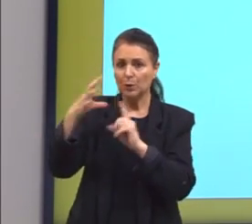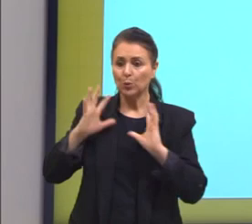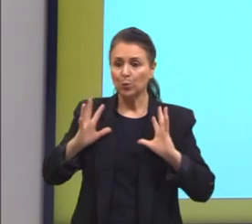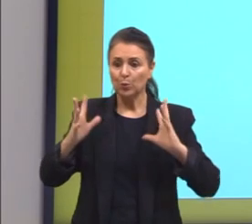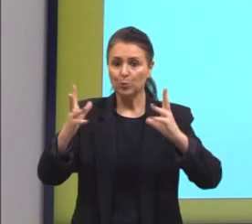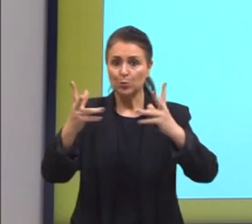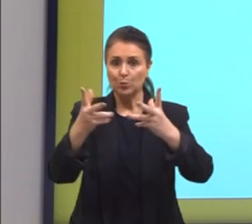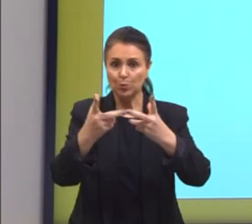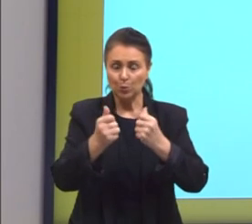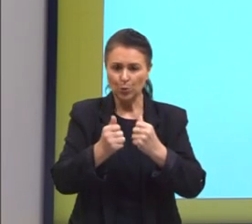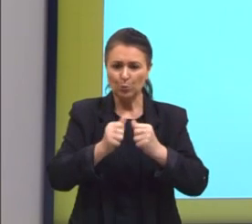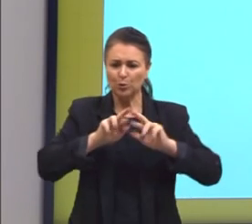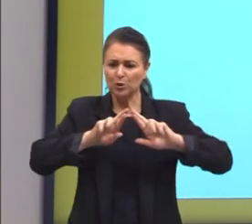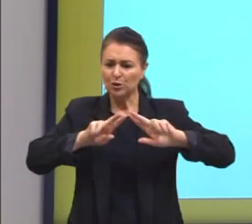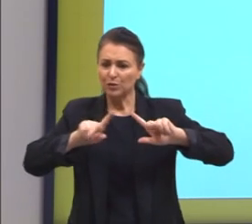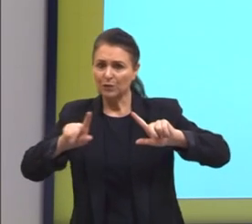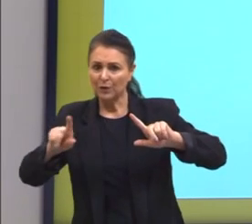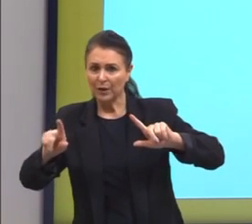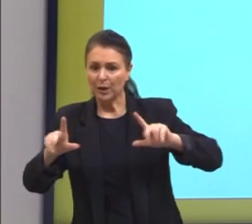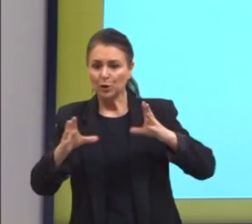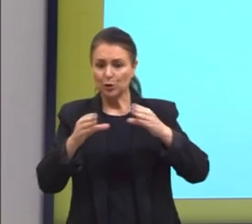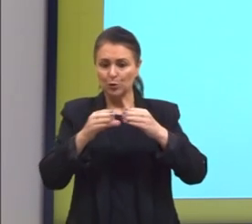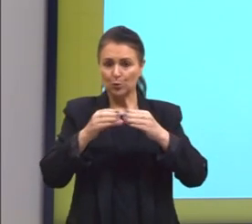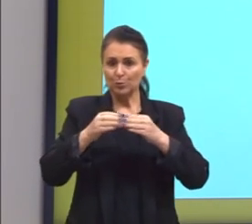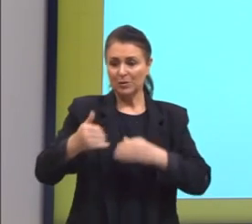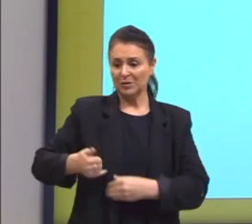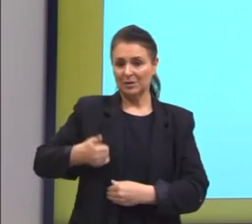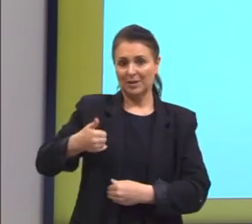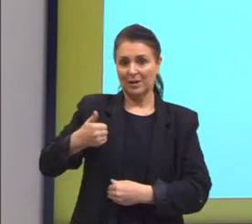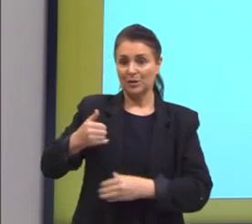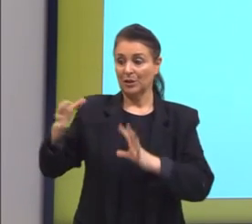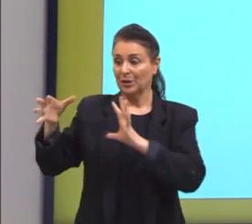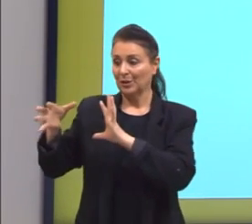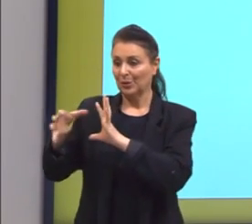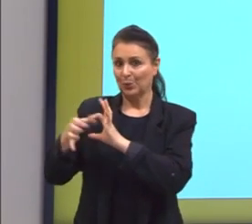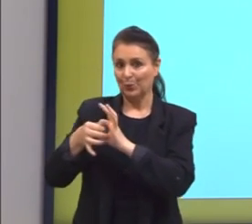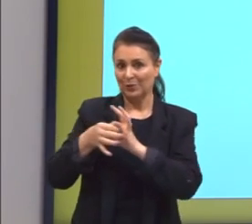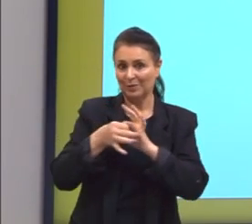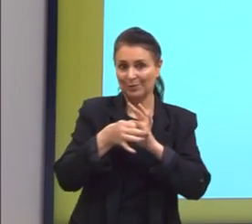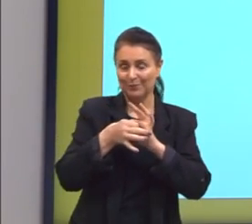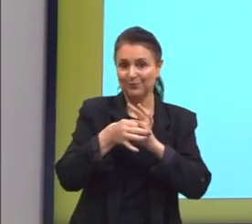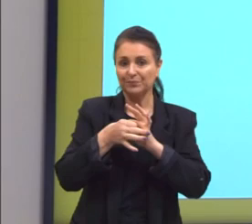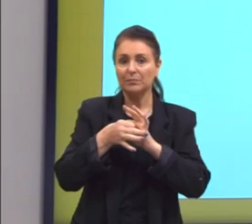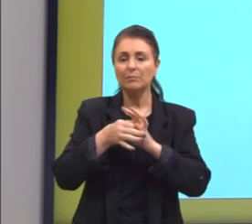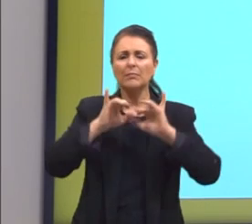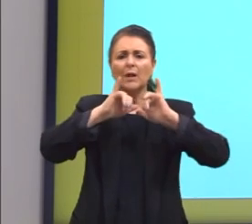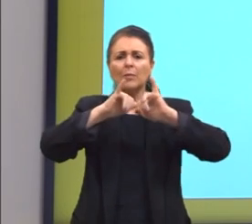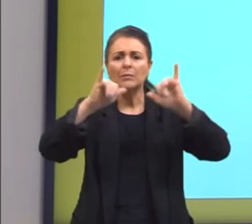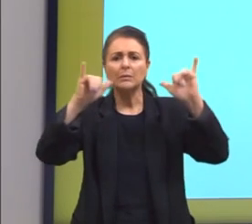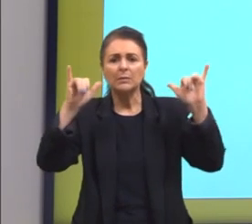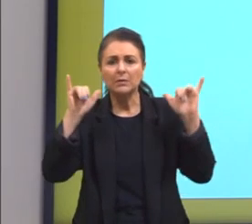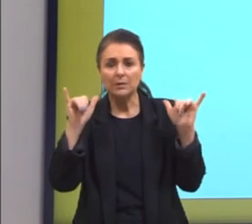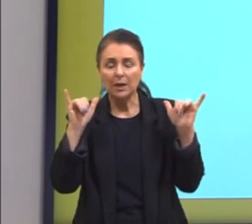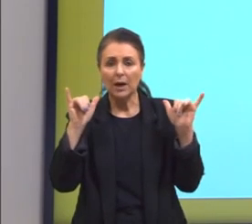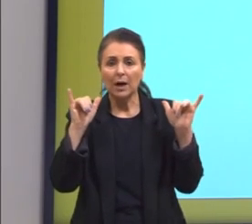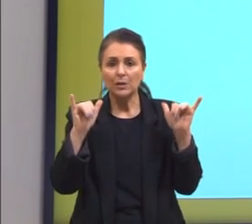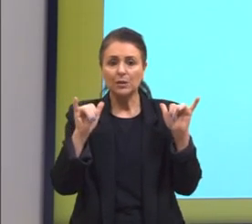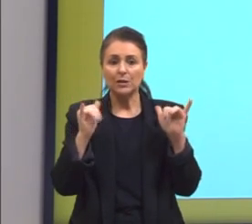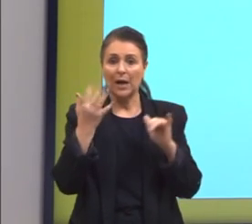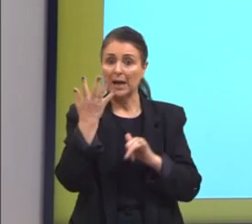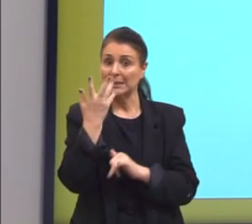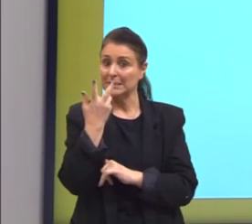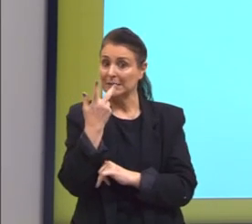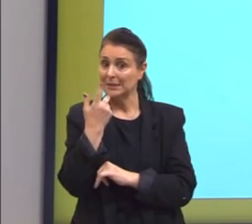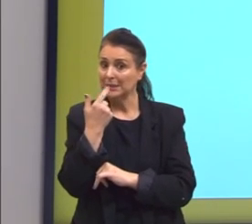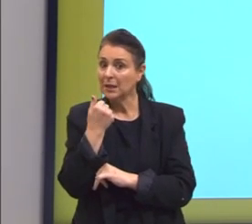dos indivíduos de diferentes faixas etárias Nesse contexto a publicidade destinada ao público infantil